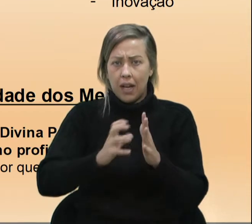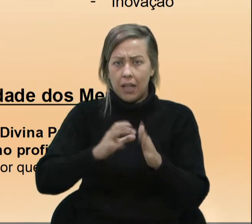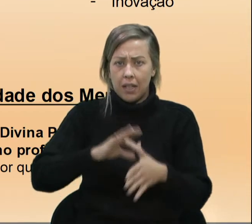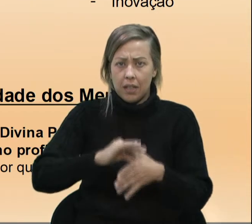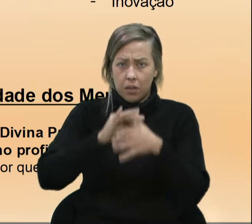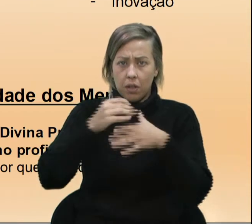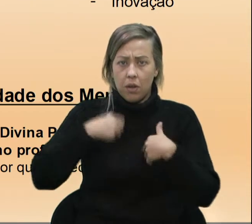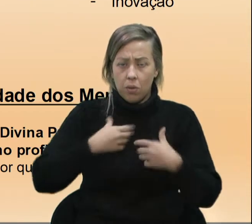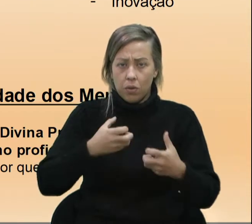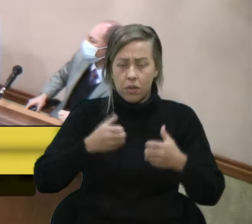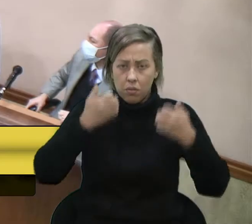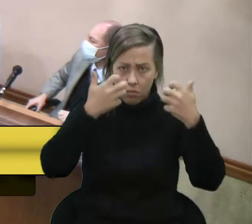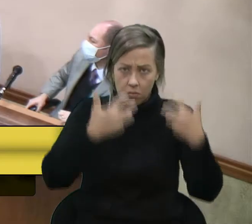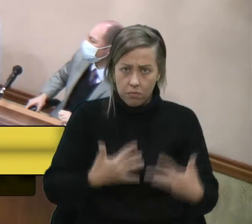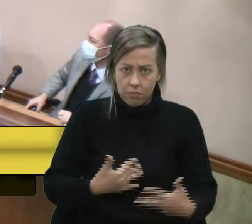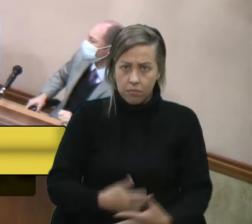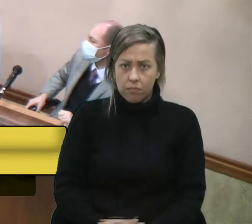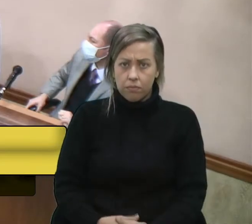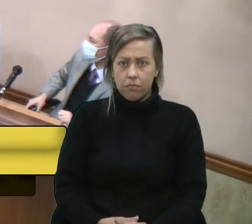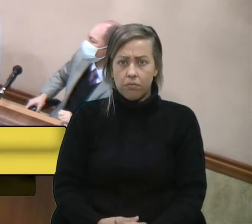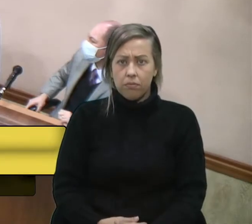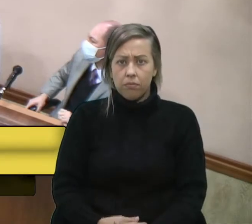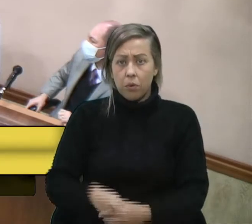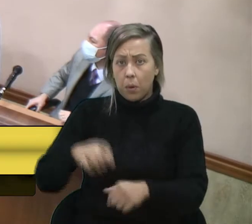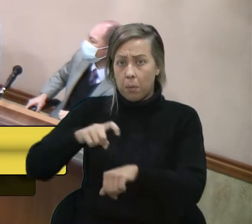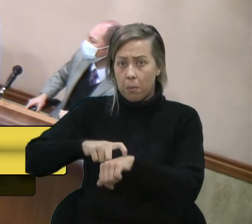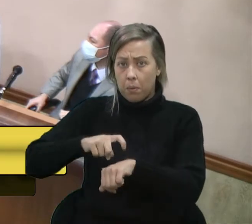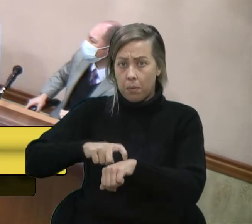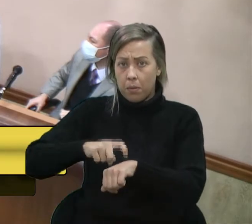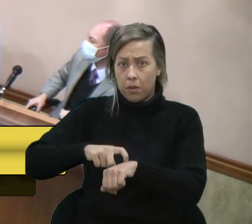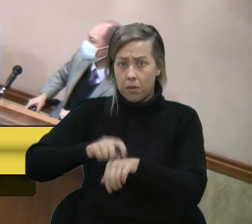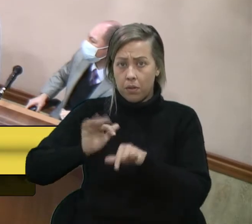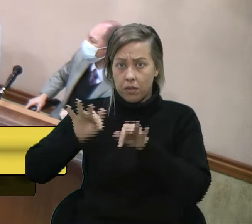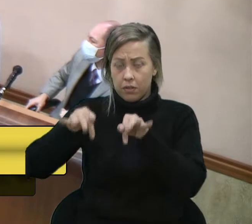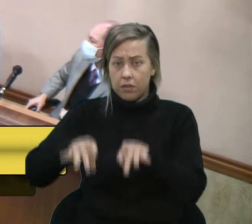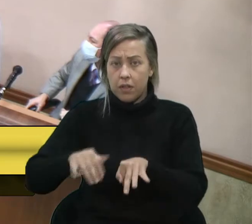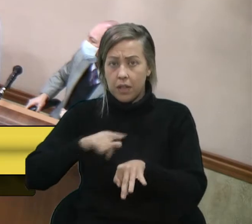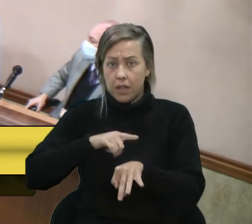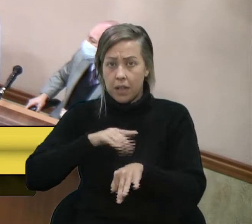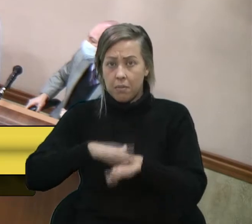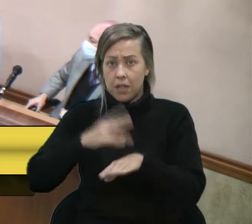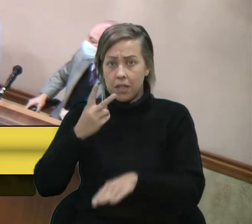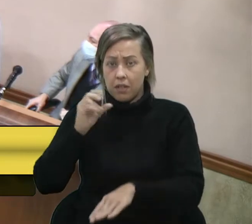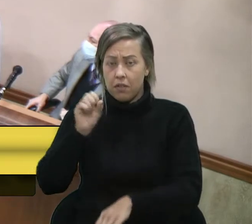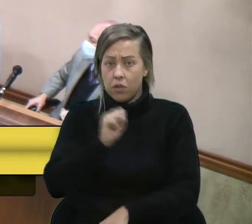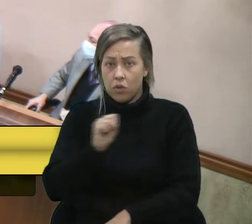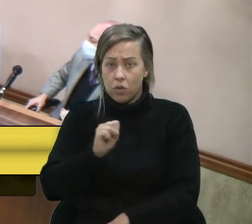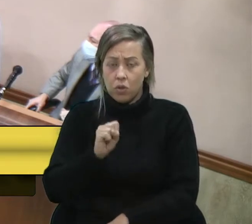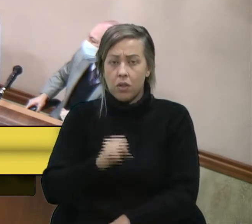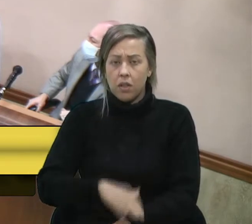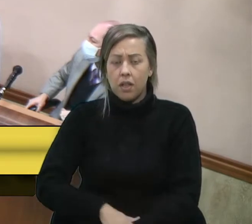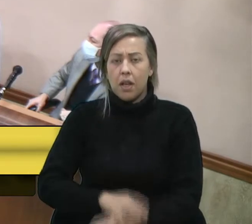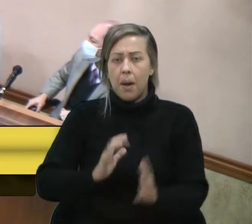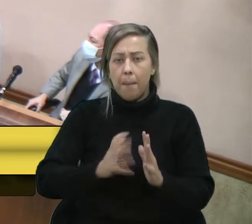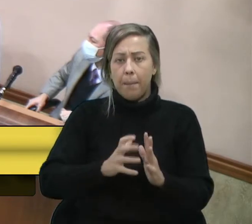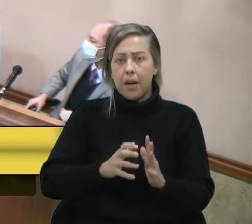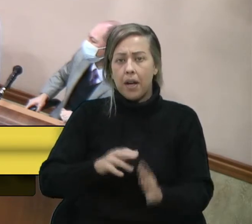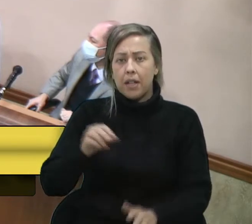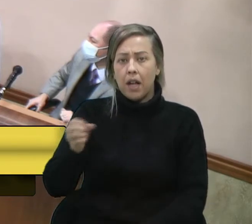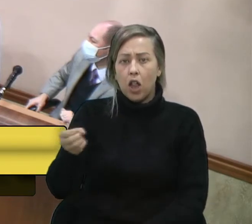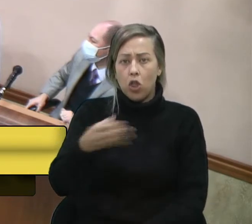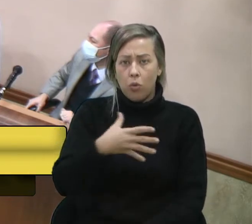daí eu consigo dar os apartes. Né? No momento que se encerrar, tem mais 20 segundos, em declaração de líder, a bancada do